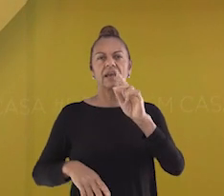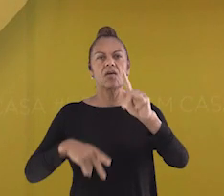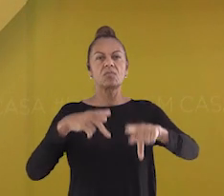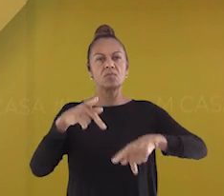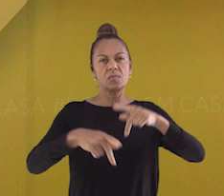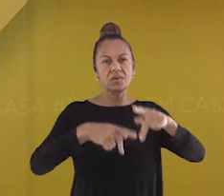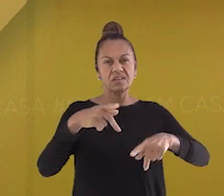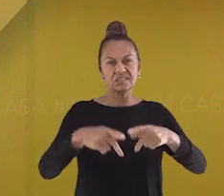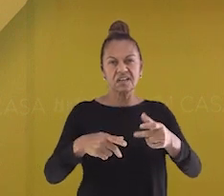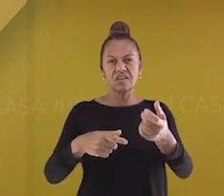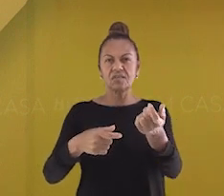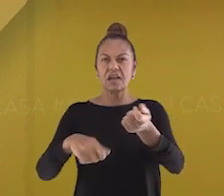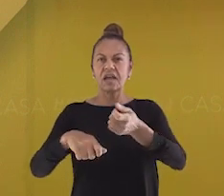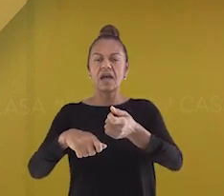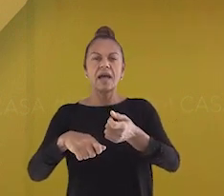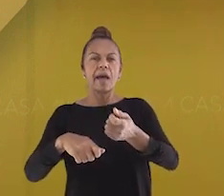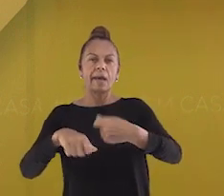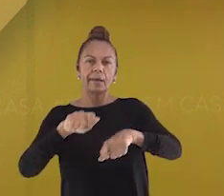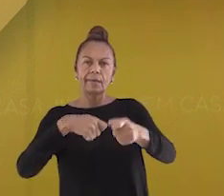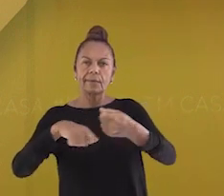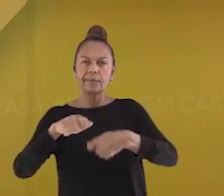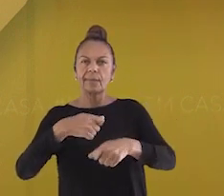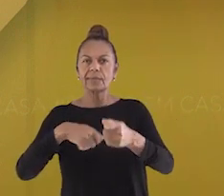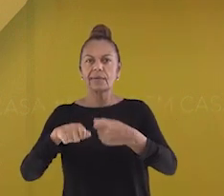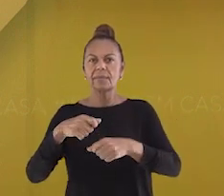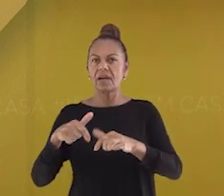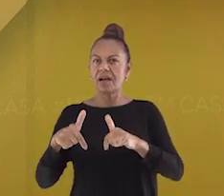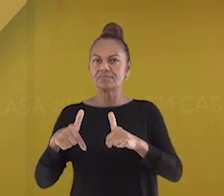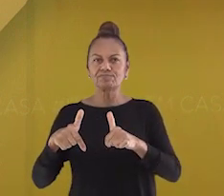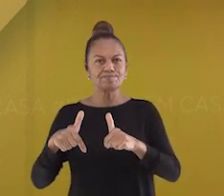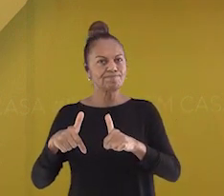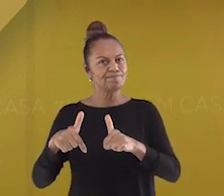população economicamente inativa.